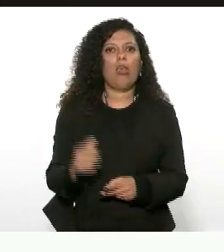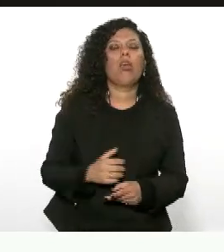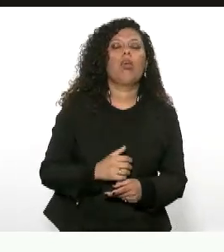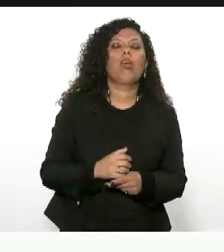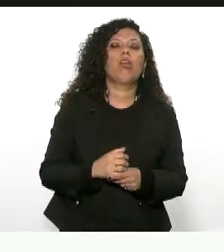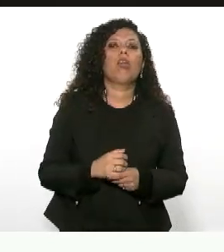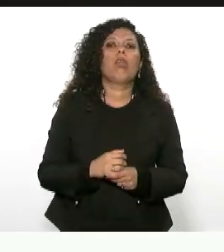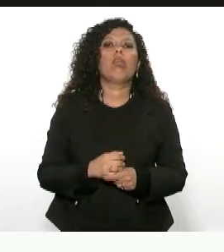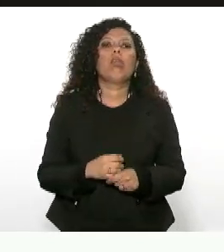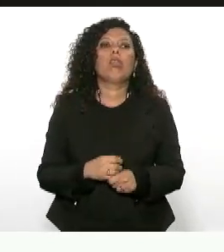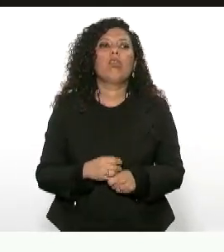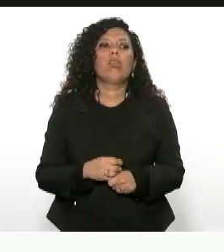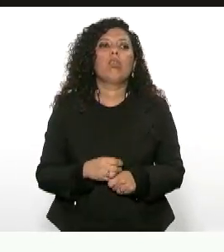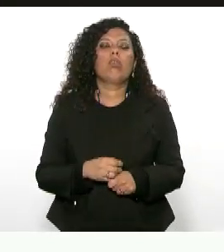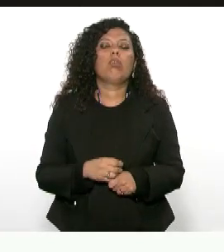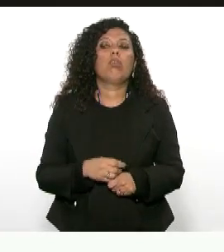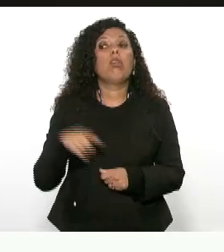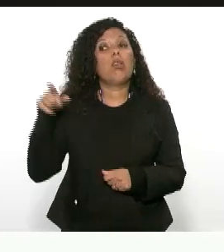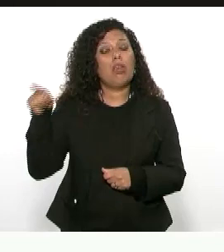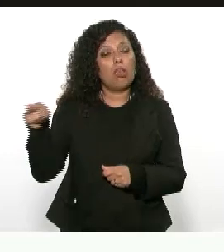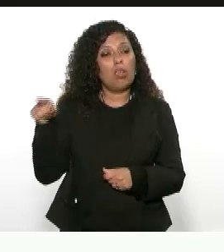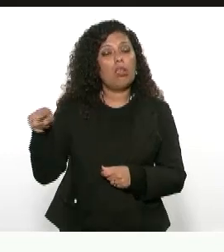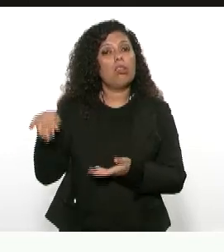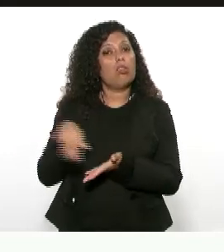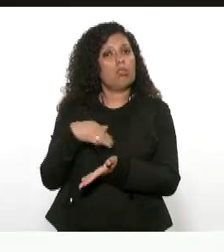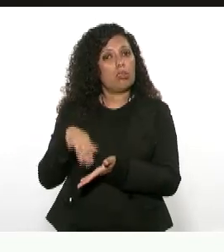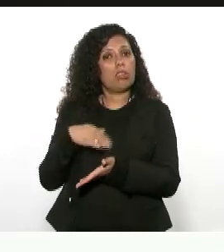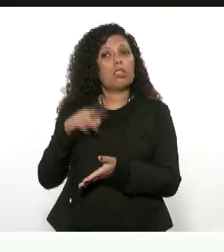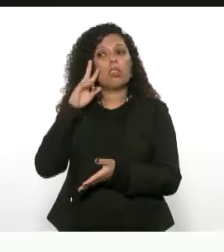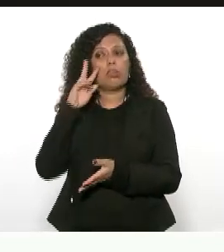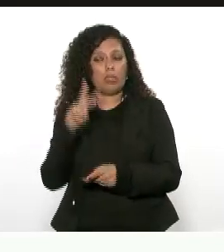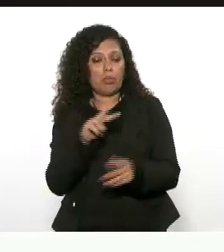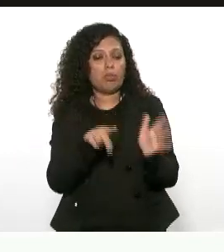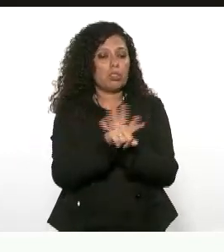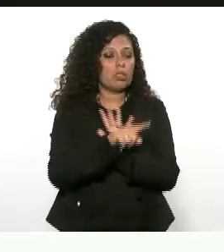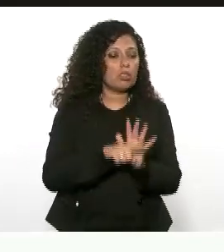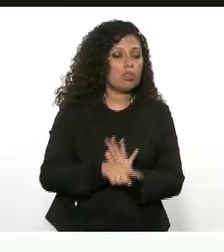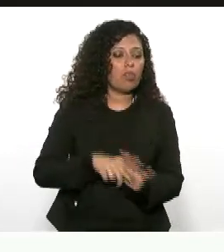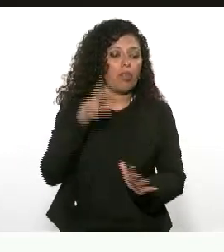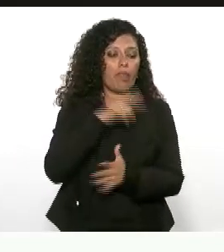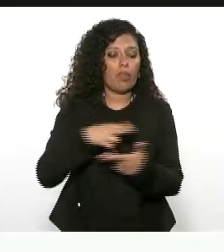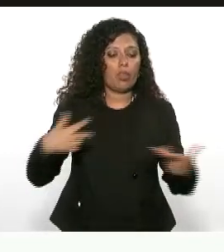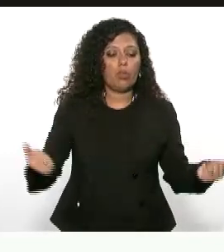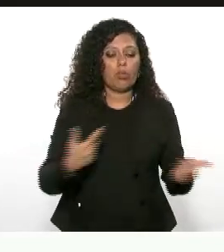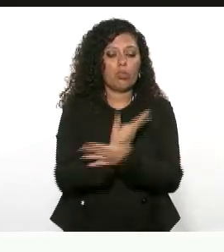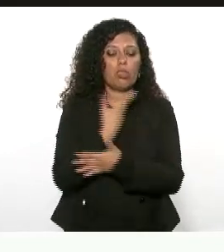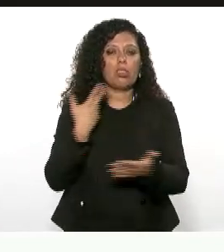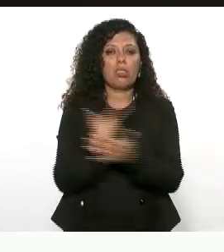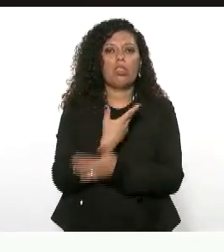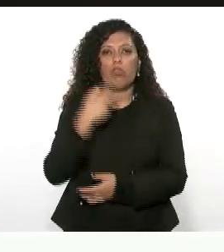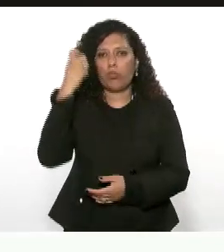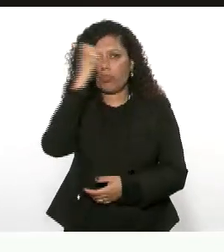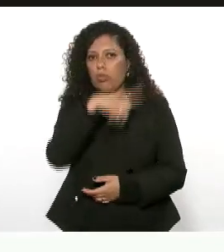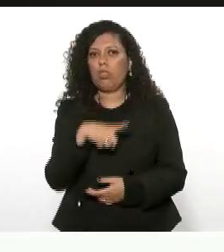assim... de fato, ele está acompanhando as dificuldades da perícia. E